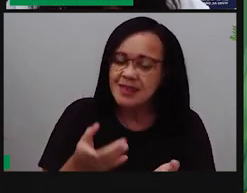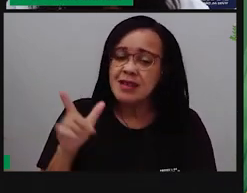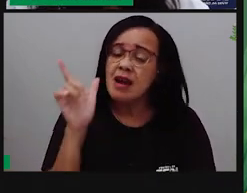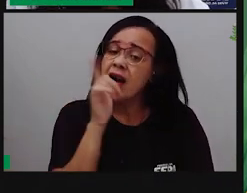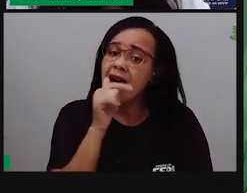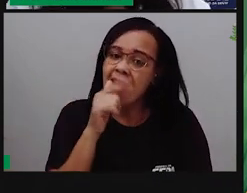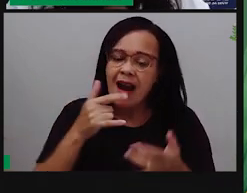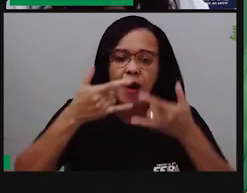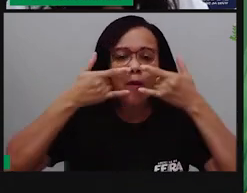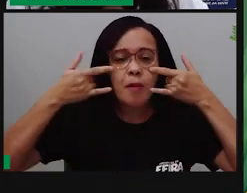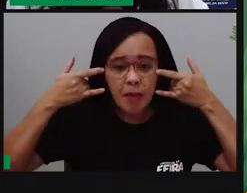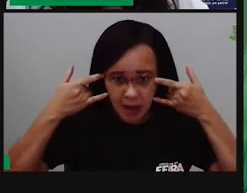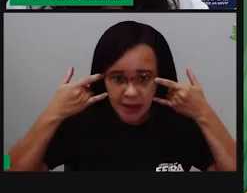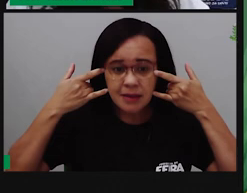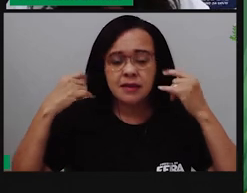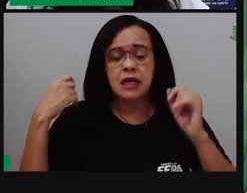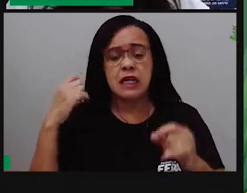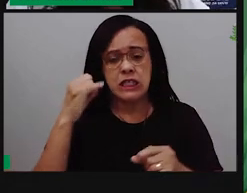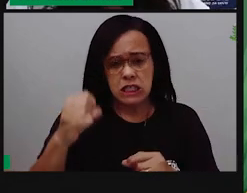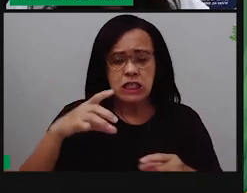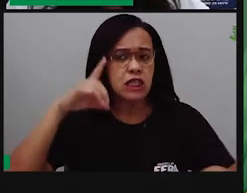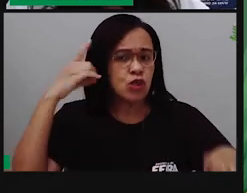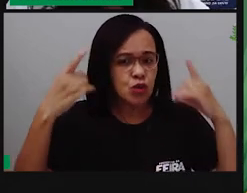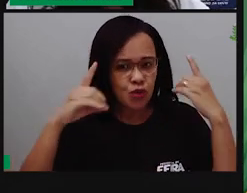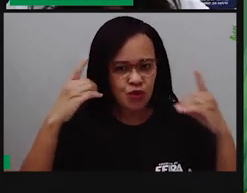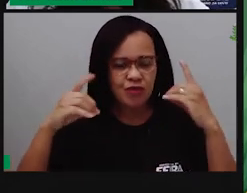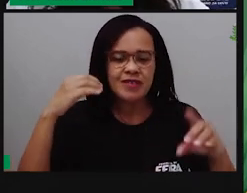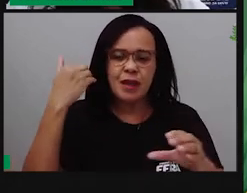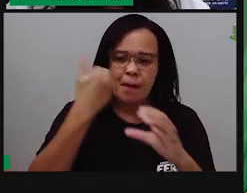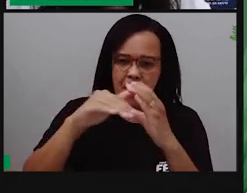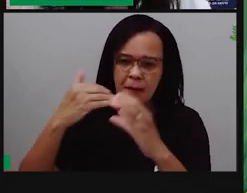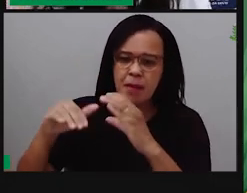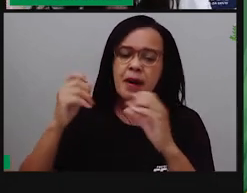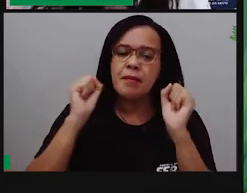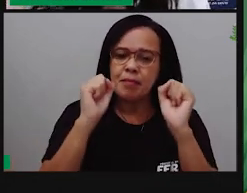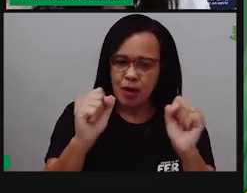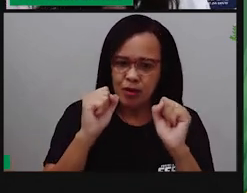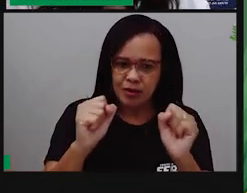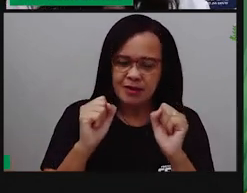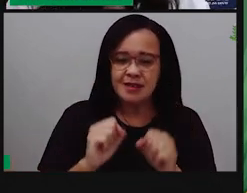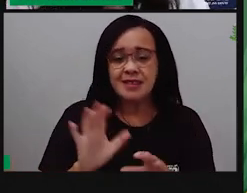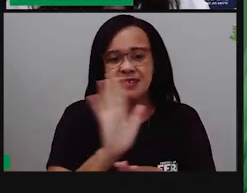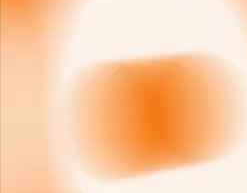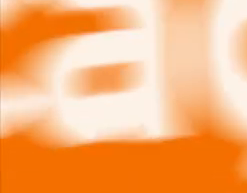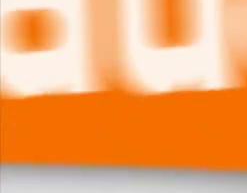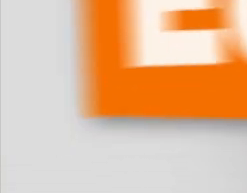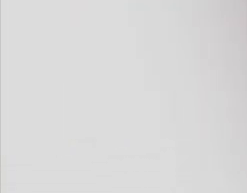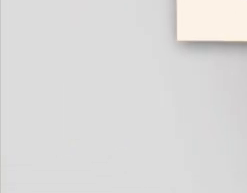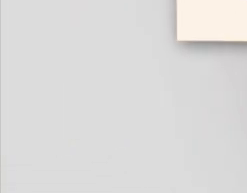usem máscara, qualquer dúvida, entre em contato comigo pelas redes sociais. Tchauzinho!